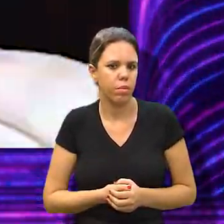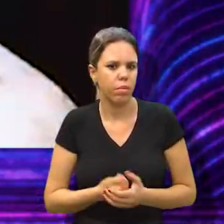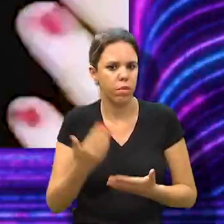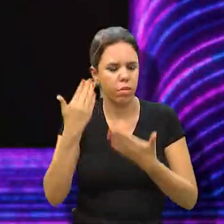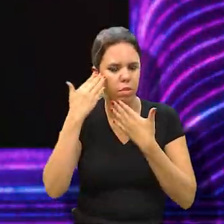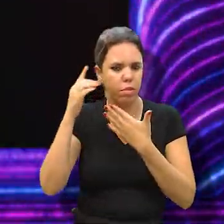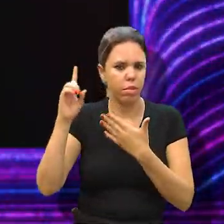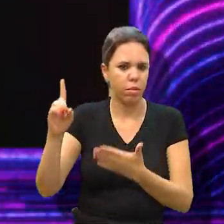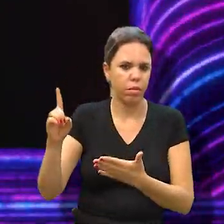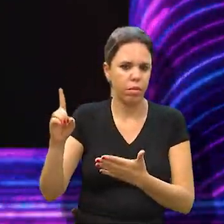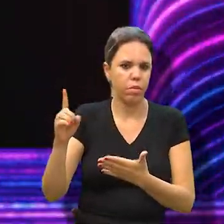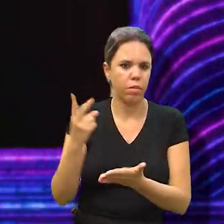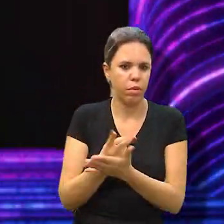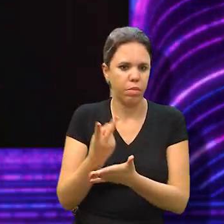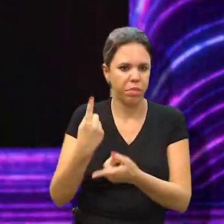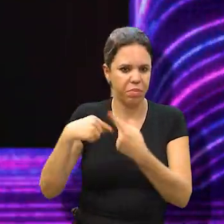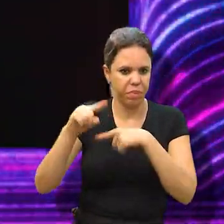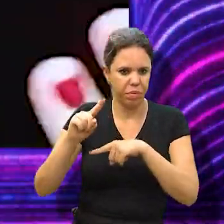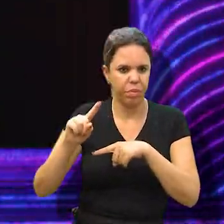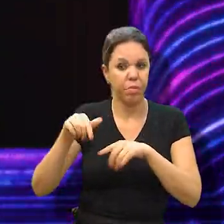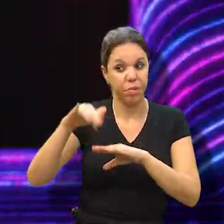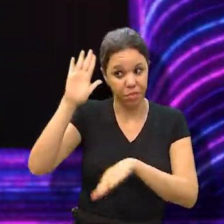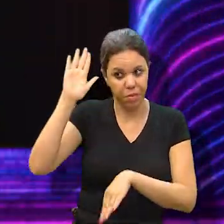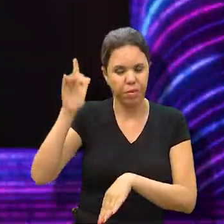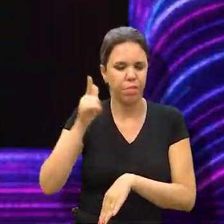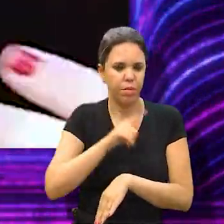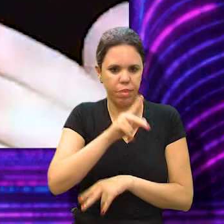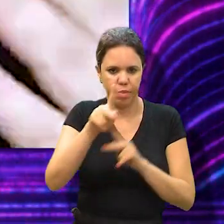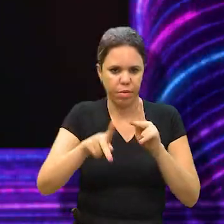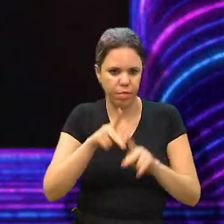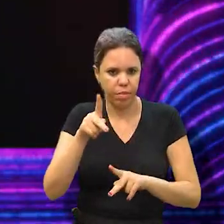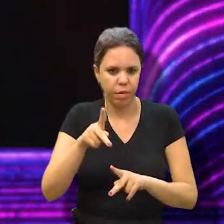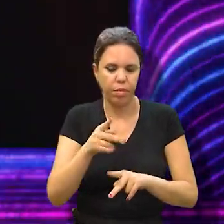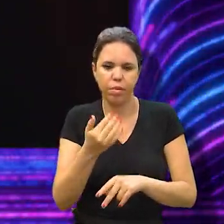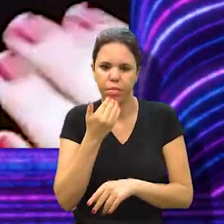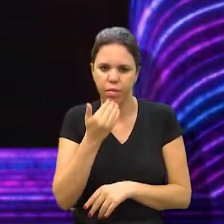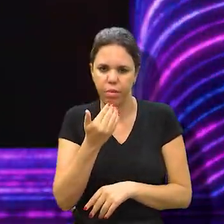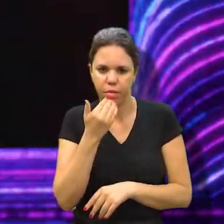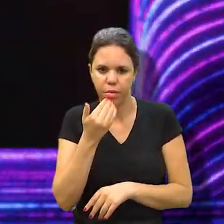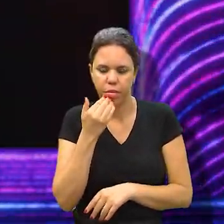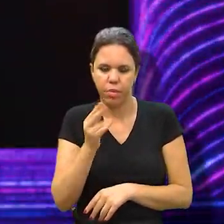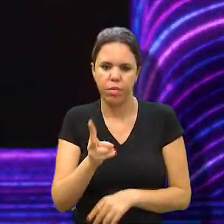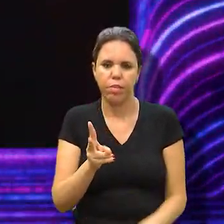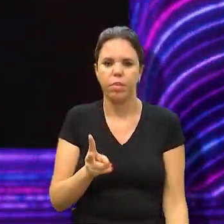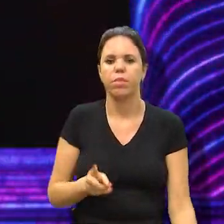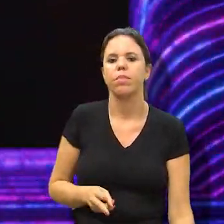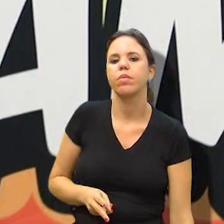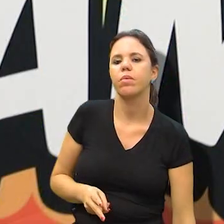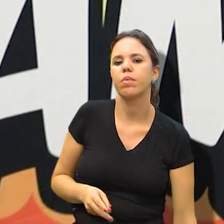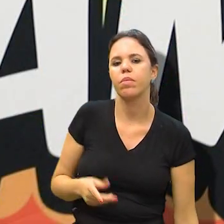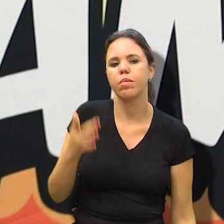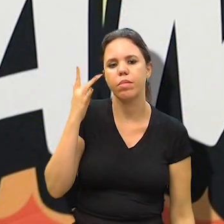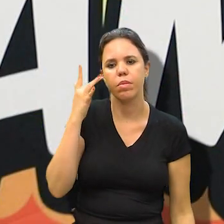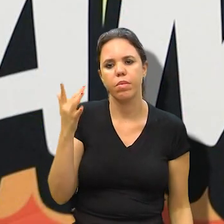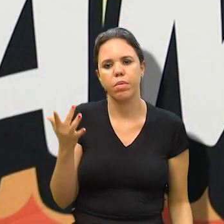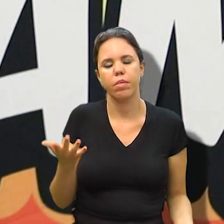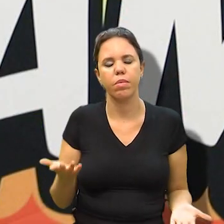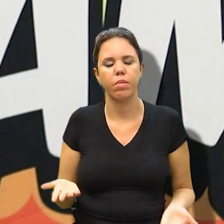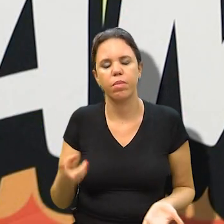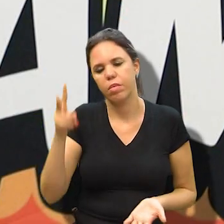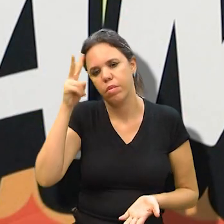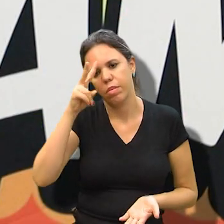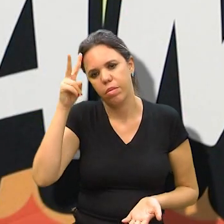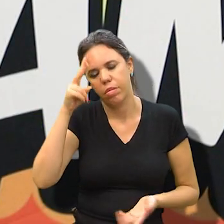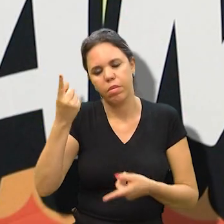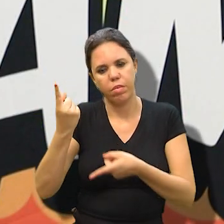isso e, graças a Deus, está tendo o mesmo sucesso e até mais, né? As pessoas já estão pedindo até a continuação. Por que você acha, então,